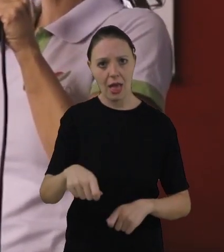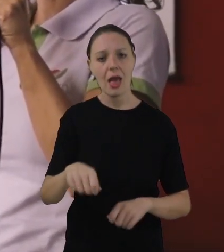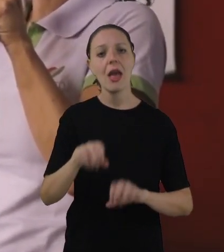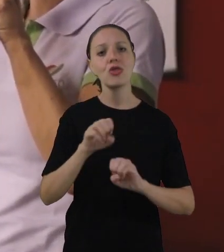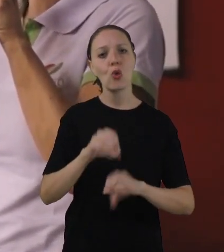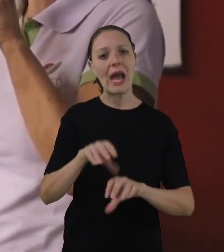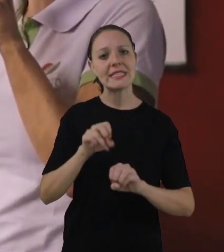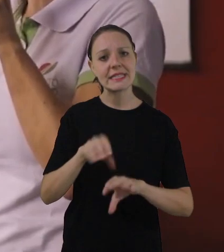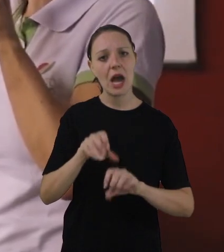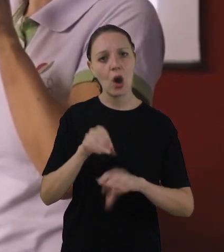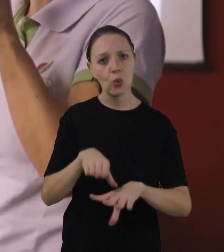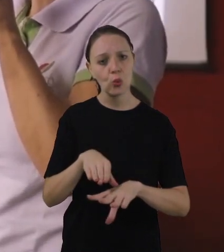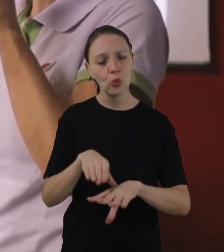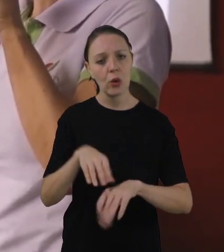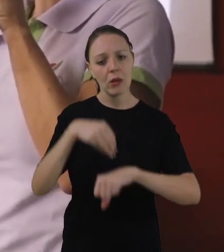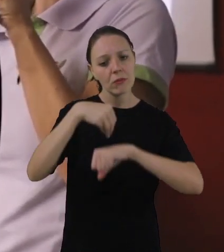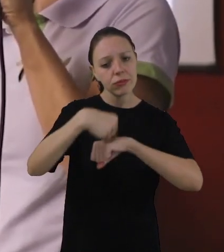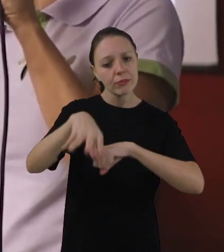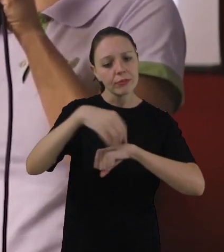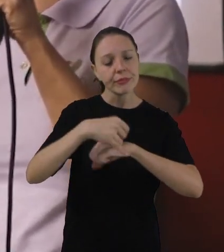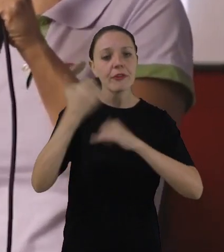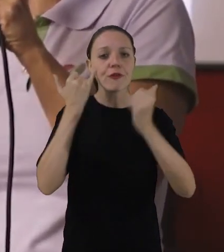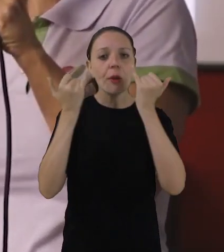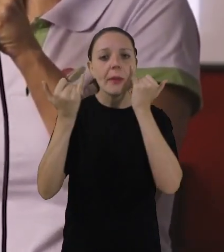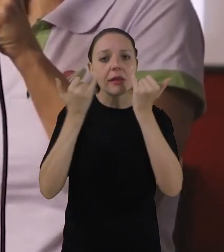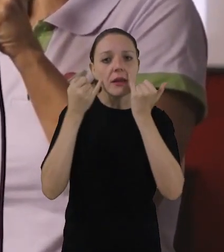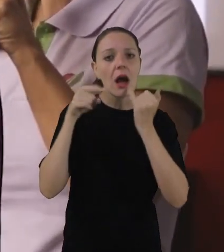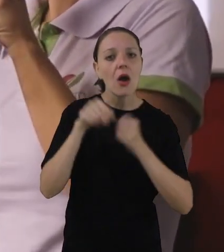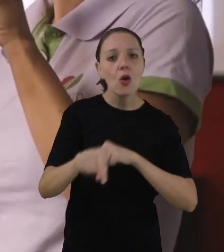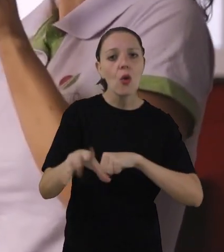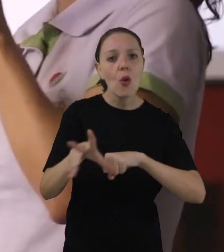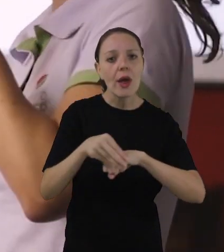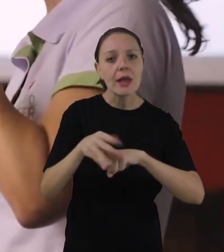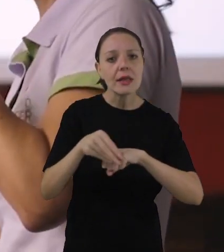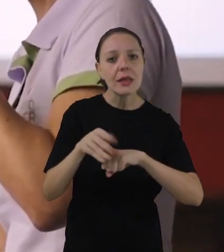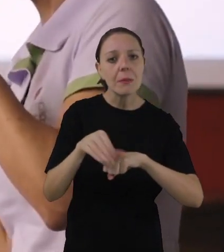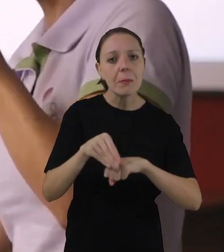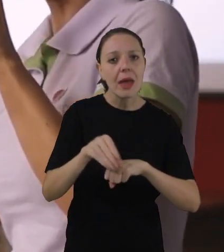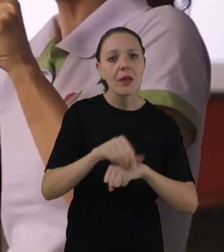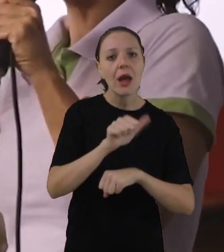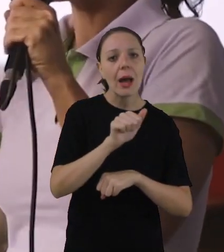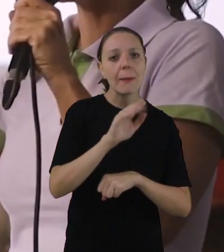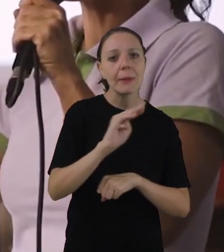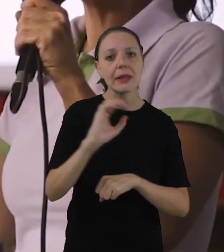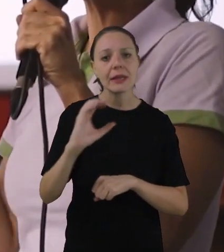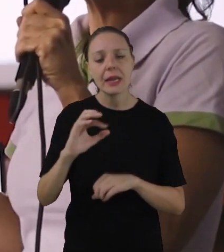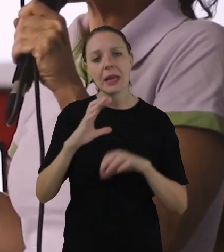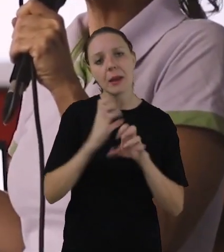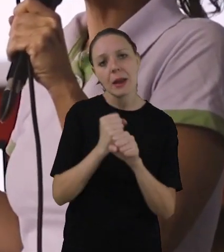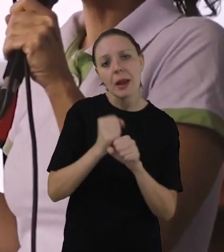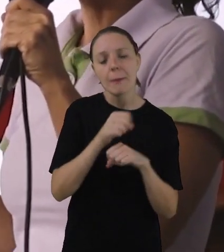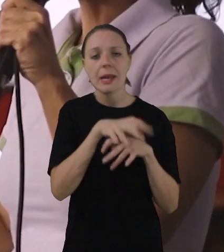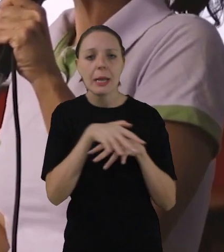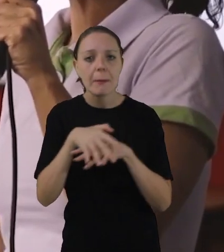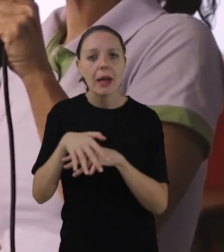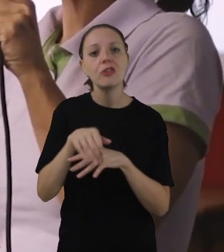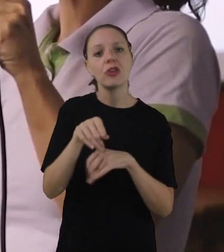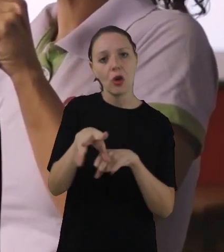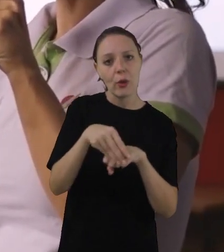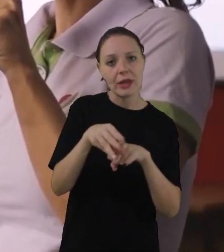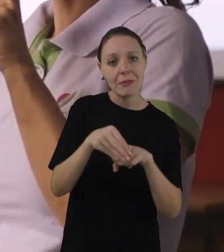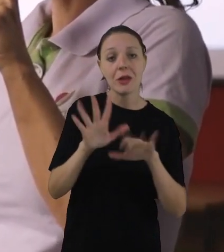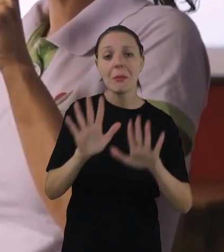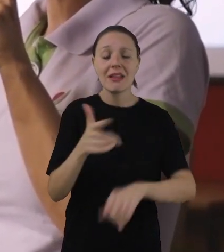né? São as informações que você vai passar, o ABC, a continha, isso aí é conhecimento. Mas